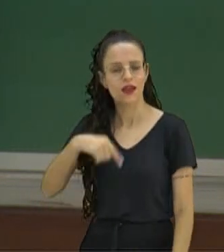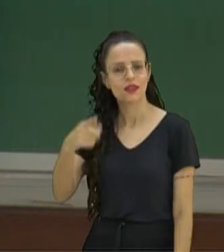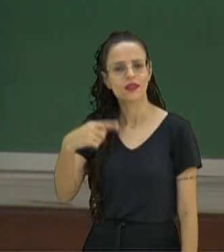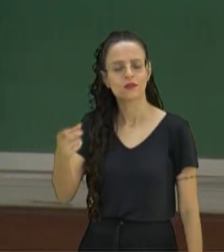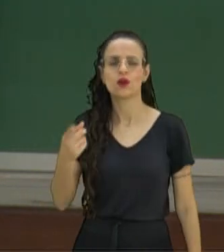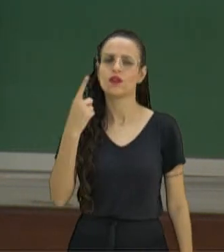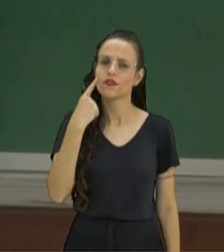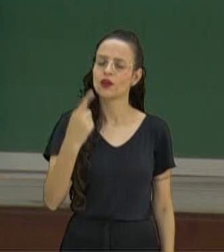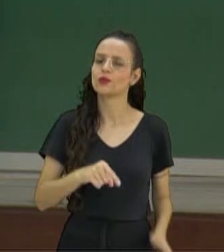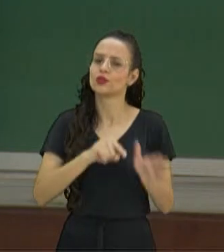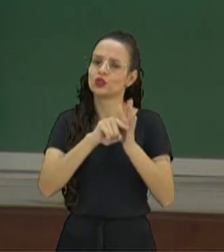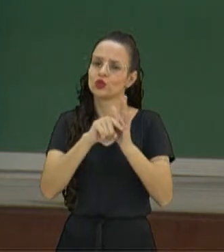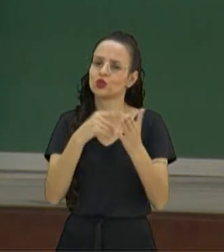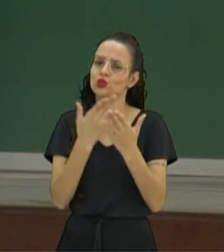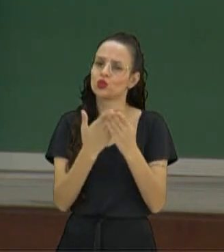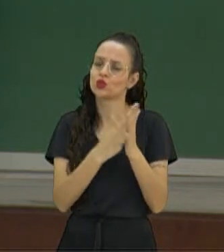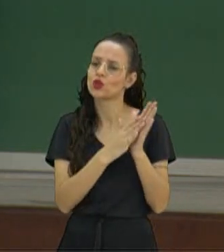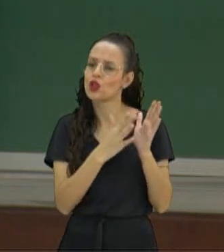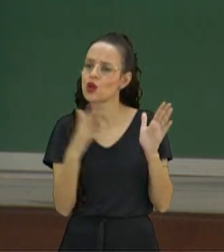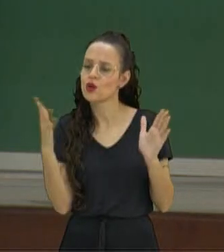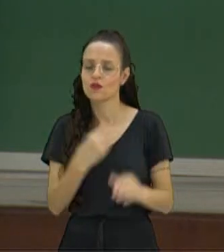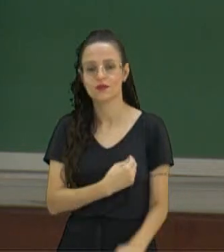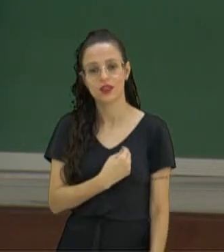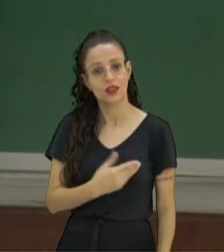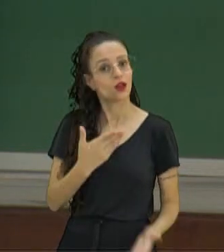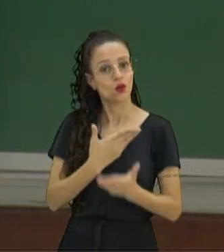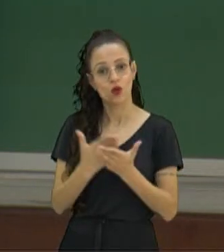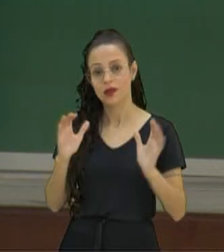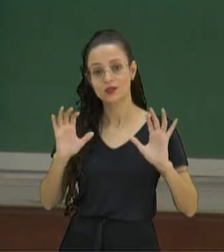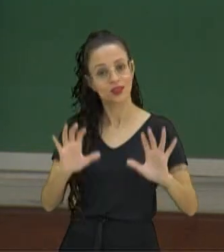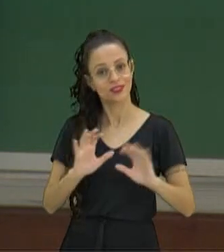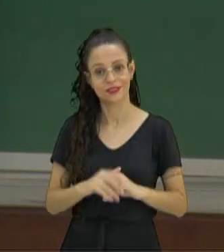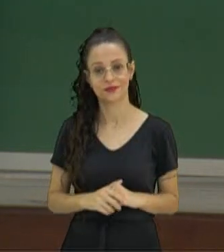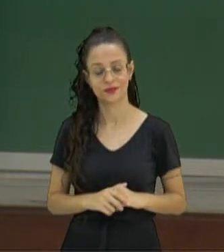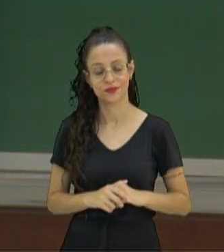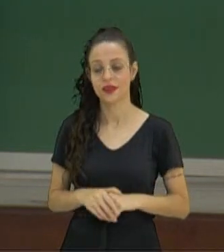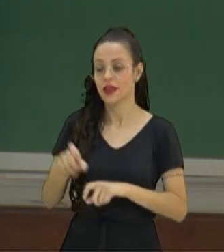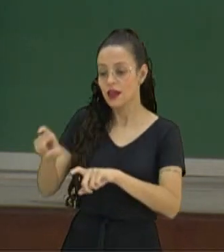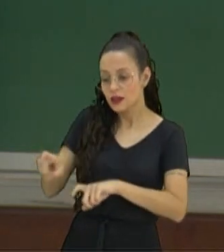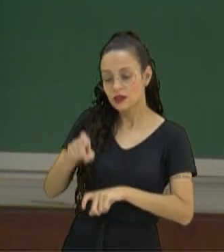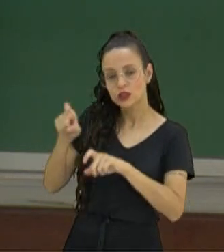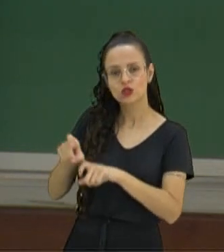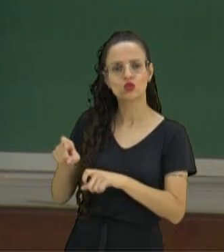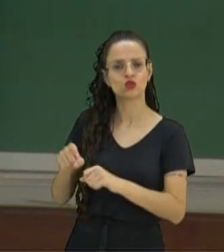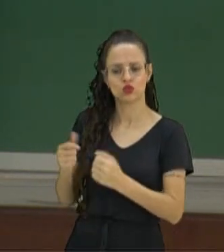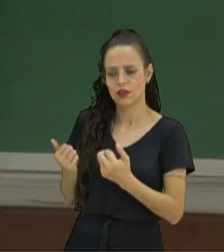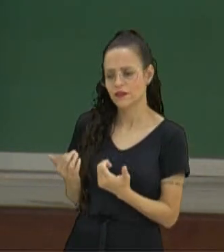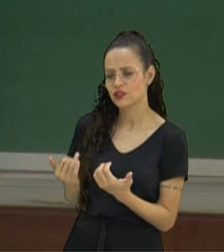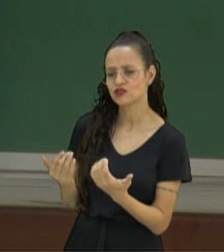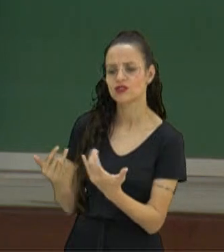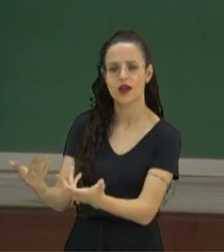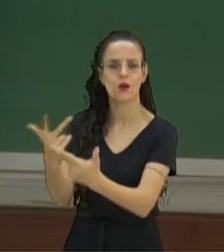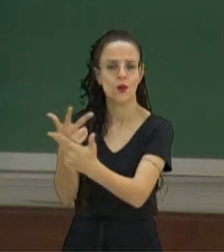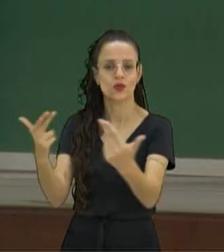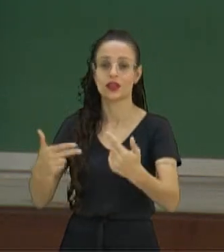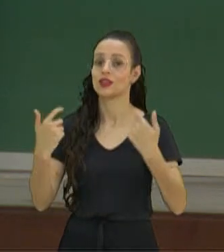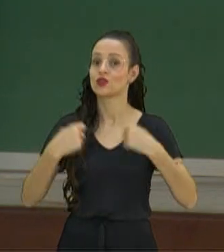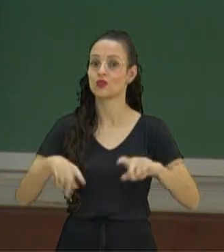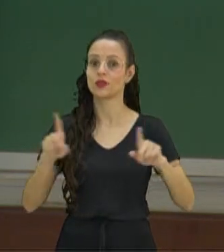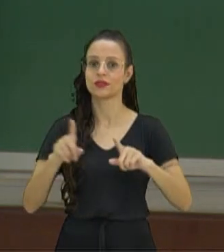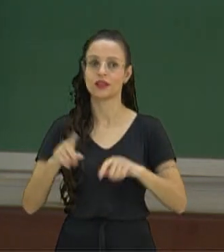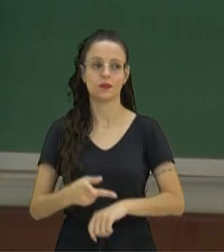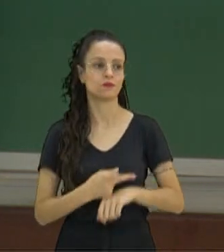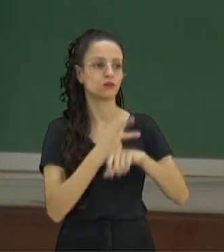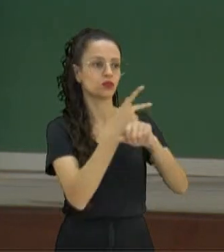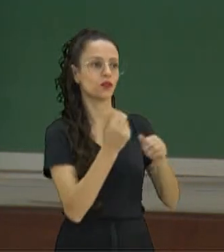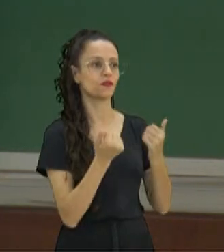gente estuda ao longo da nossa vida, começam aqui. A agricultura, cultivar vegetais. Então não precisava mais ir em